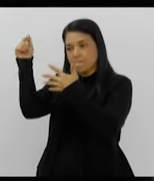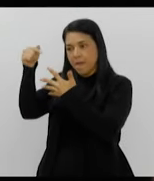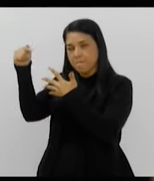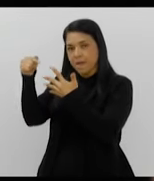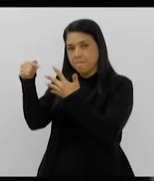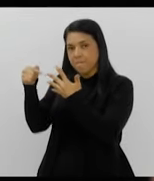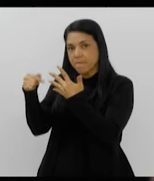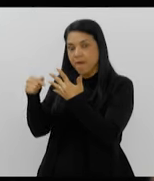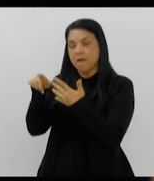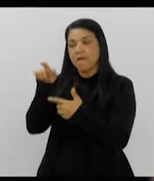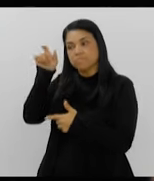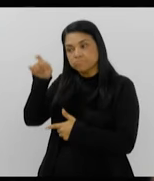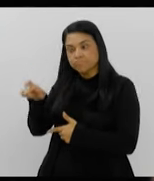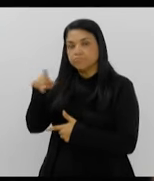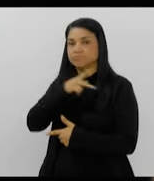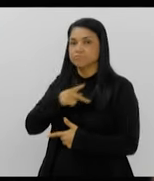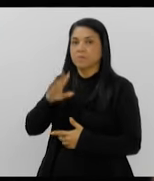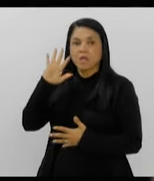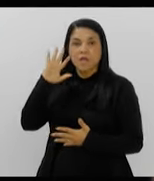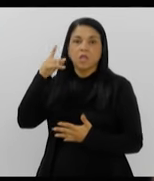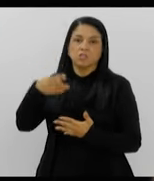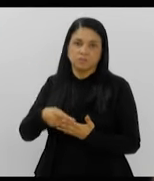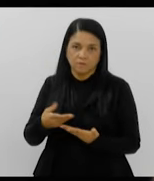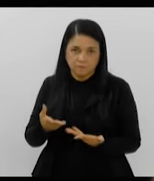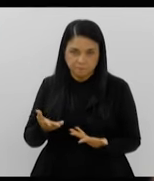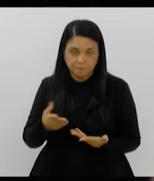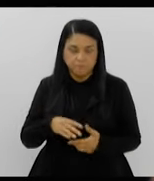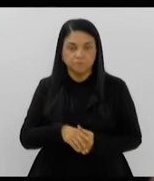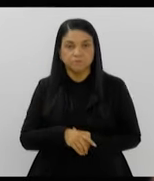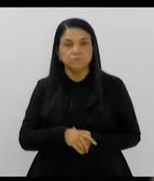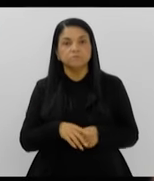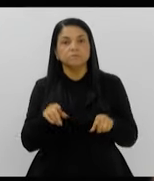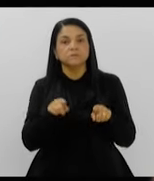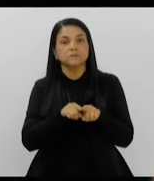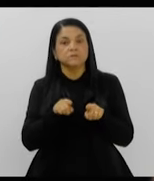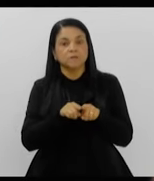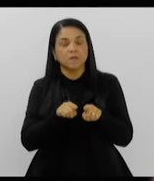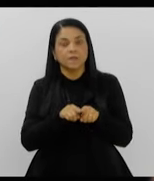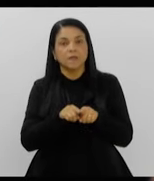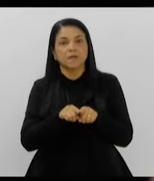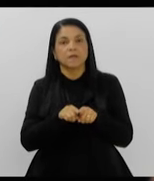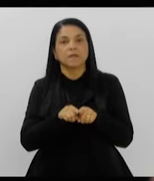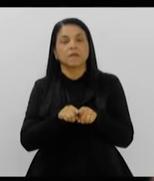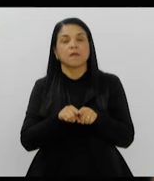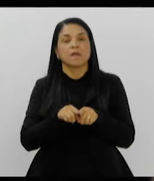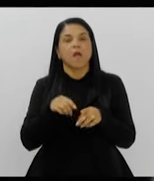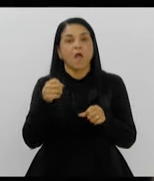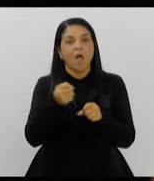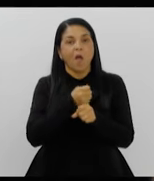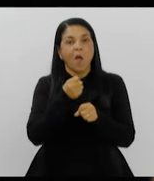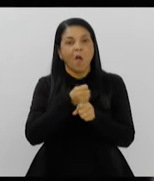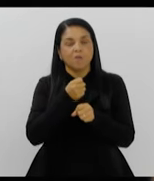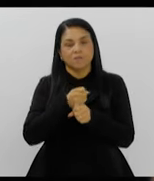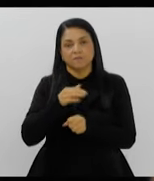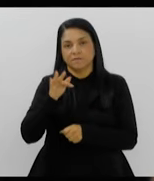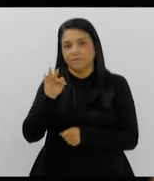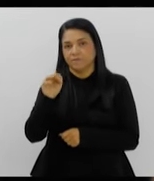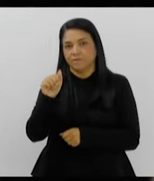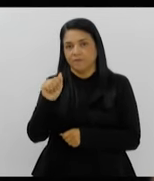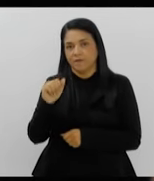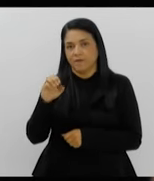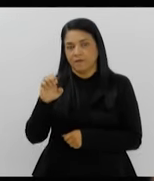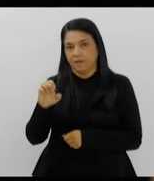sejam solucionados. Da mesma forma, reforma da FAETEC na minha cidade.